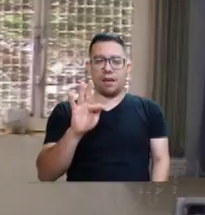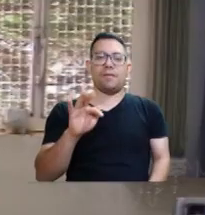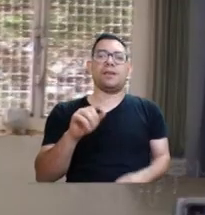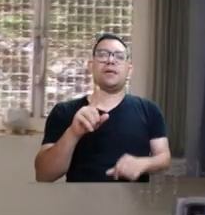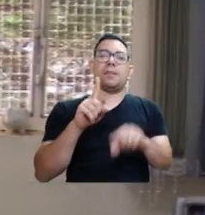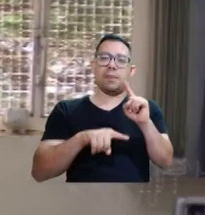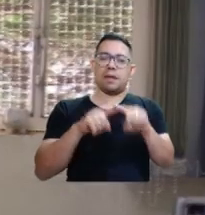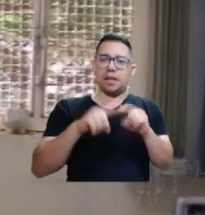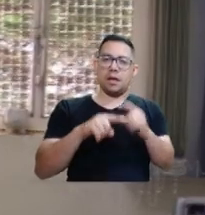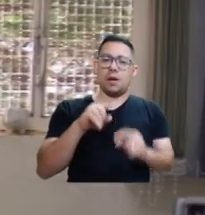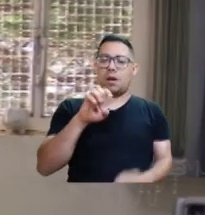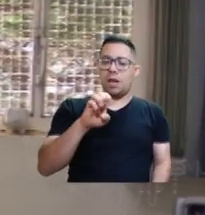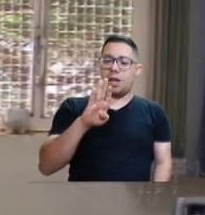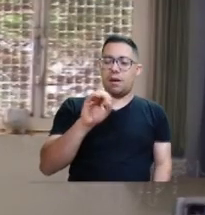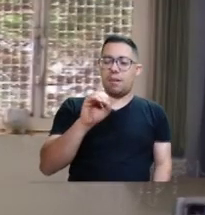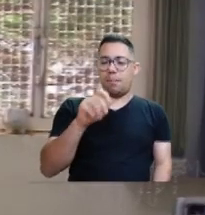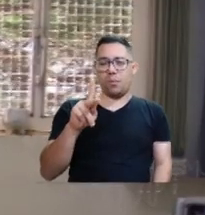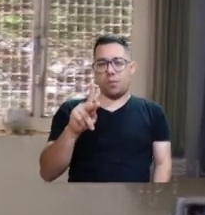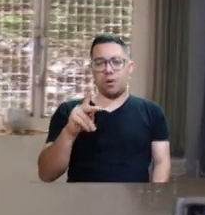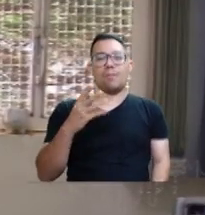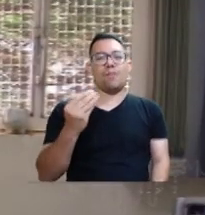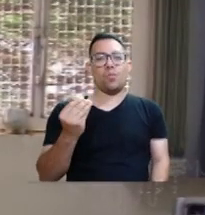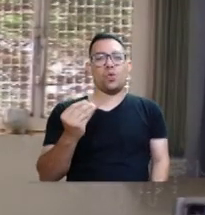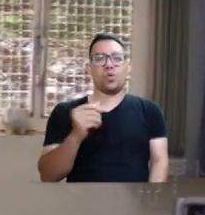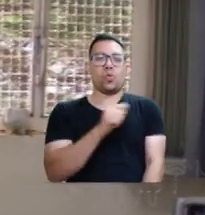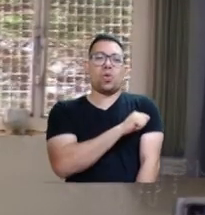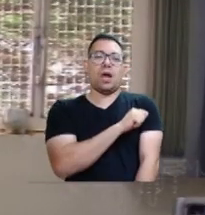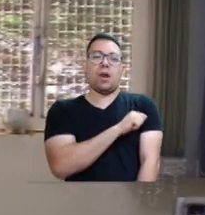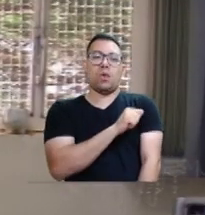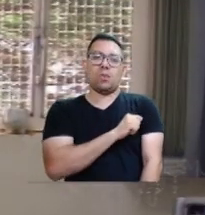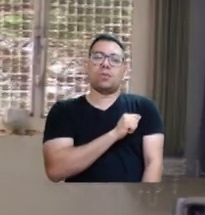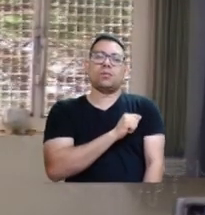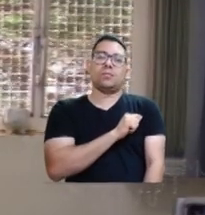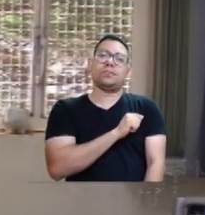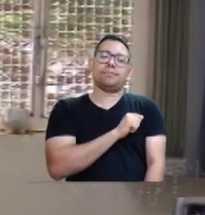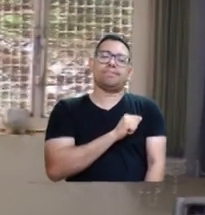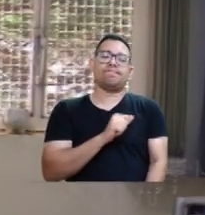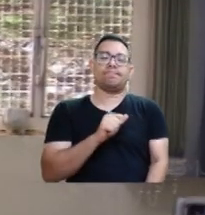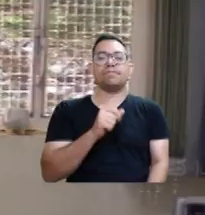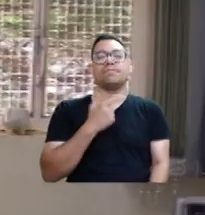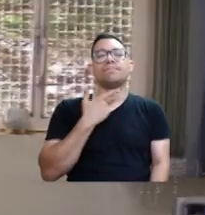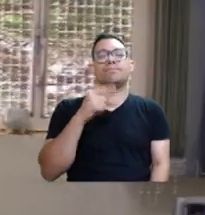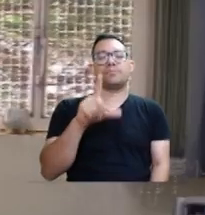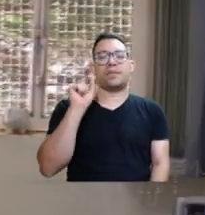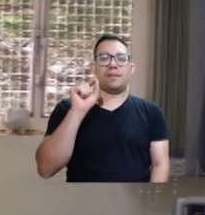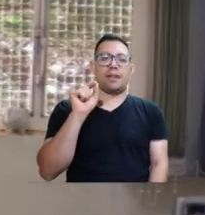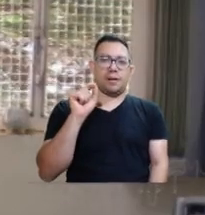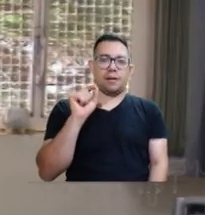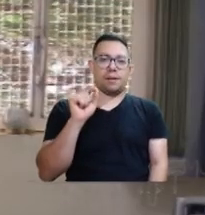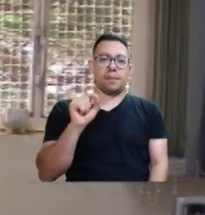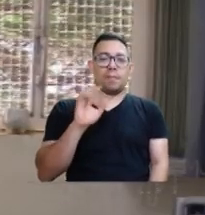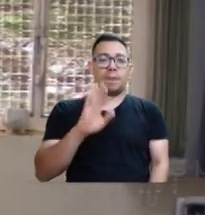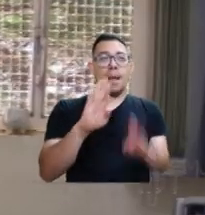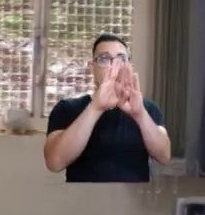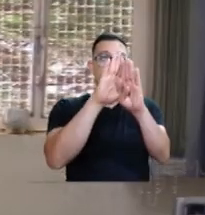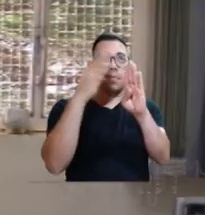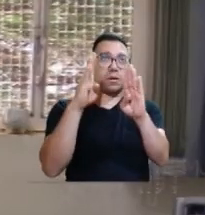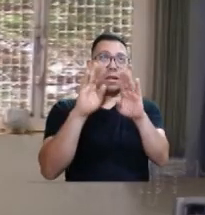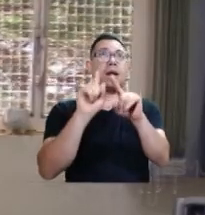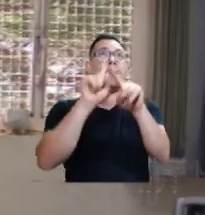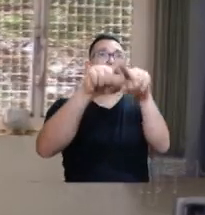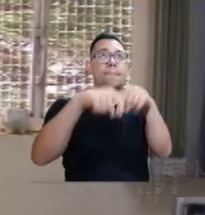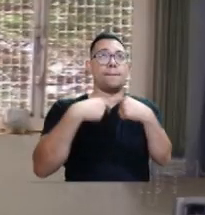material em PDF, pelos e-books, ao fazer empréstimo do livro físico. Então a gente já tem perdido o número de empréstimos